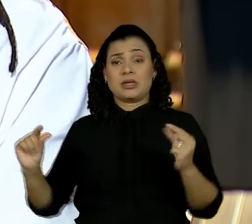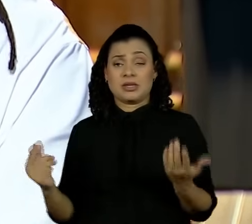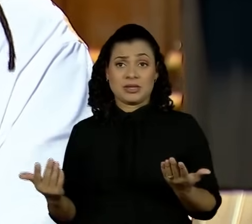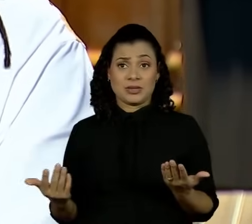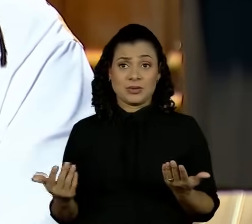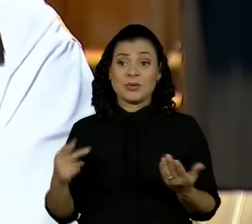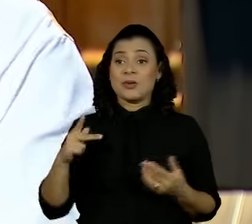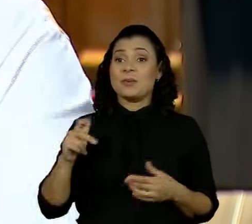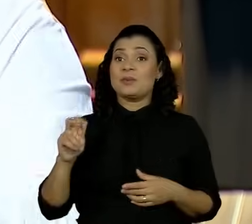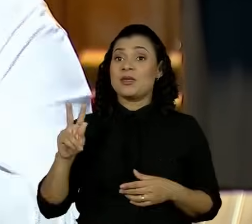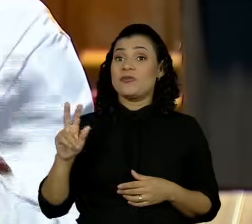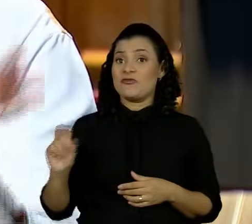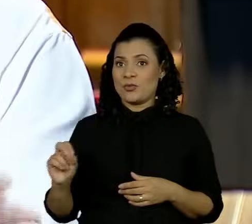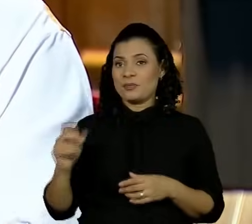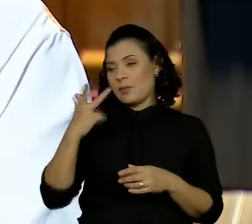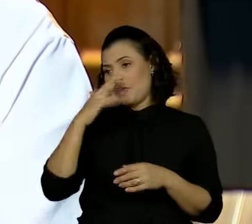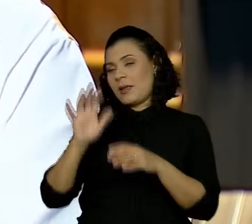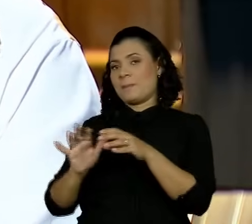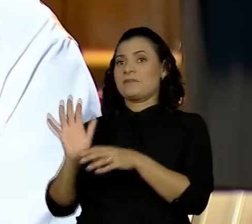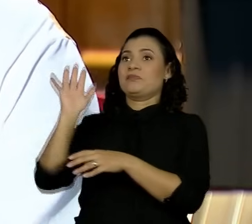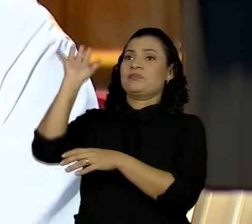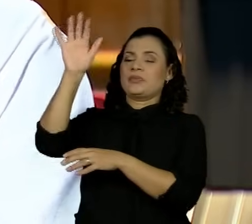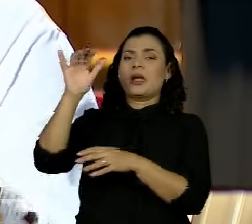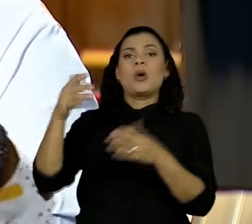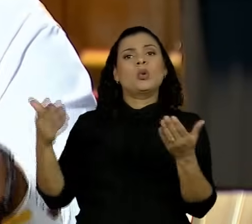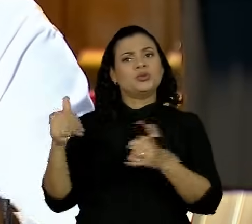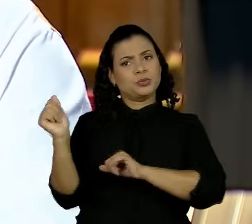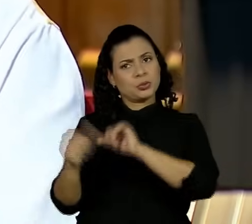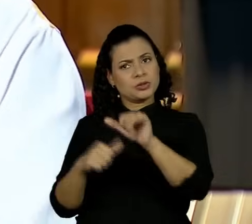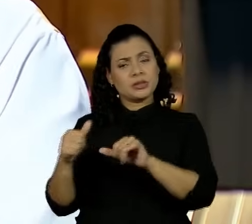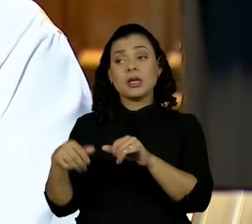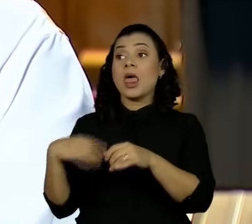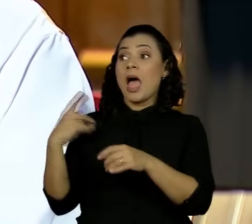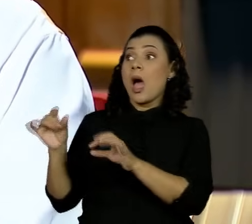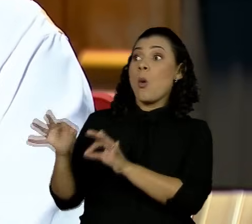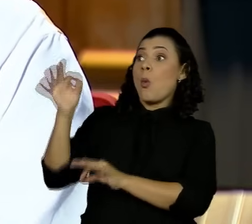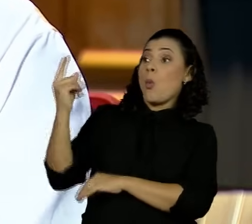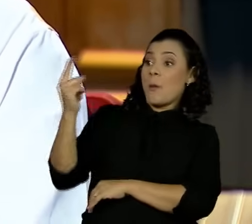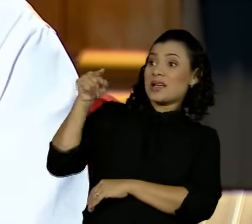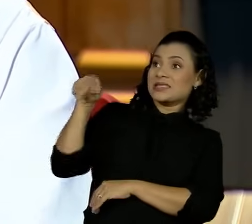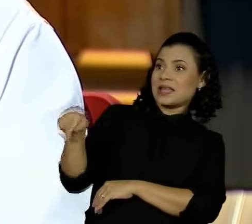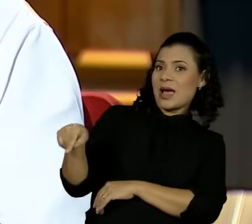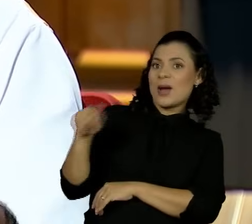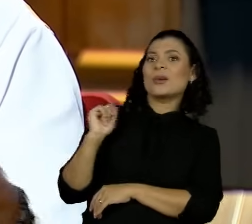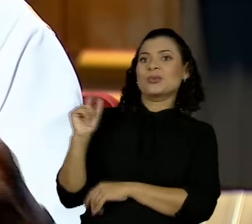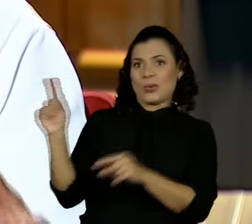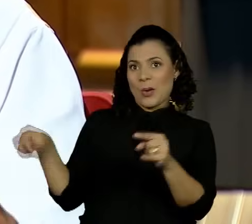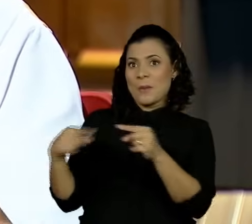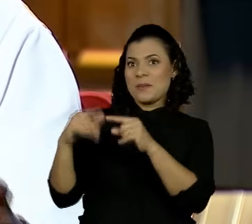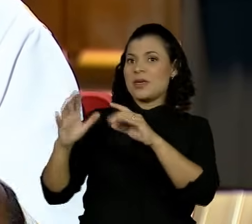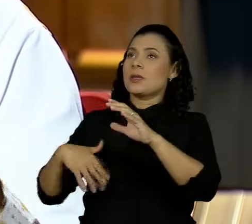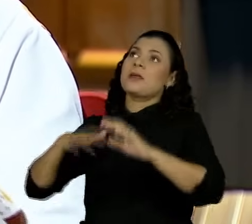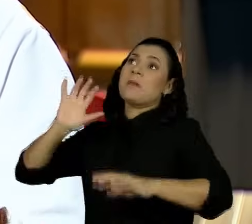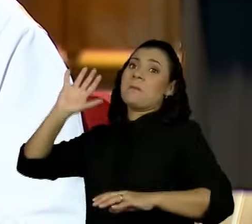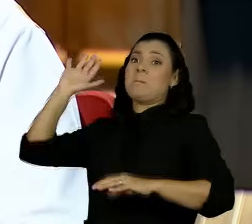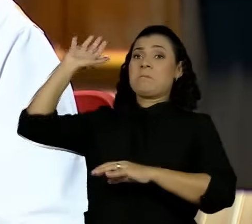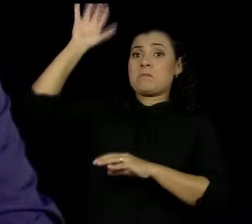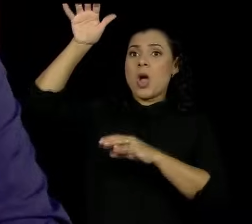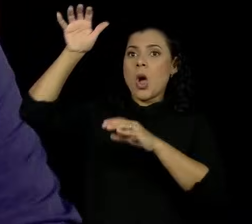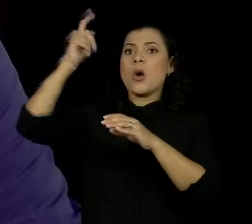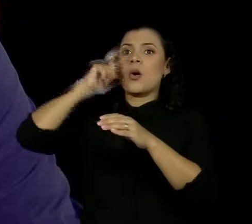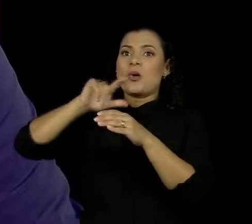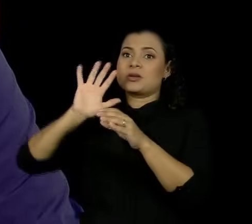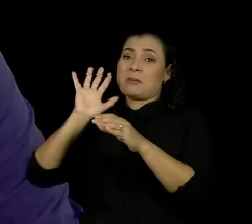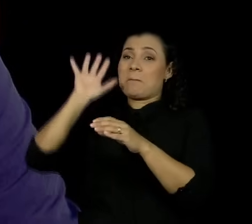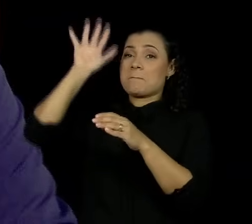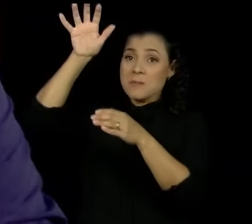pivô, né? Hoje está mudando tudo, né? É. Mas antigamente era aquele mais alto, que tinha que Dentro do ter, garrafão, tinha que ter mais né? força, menos Ficava ali